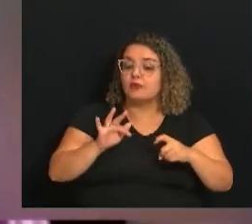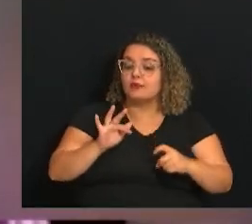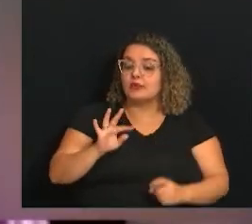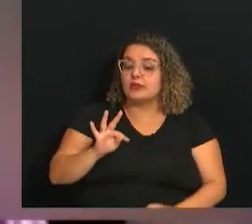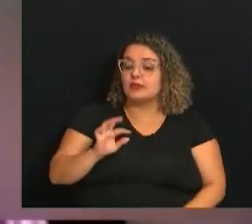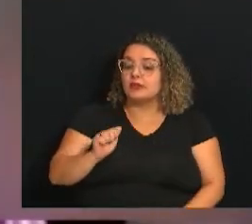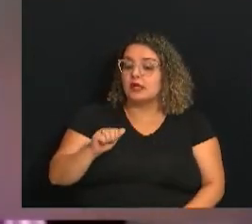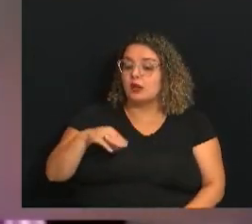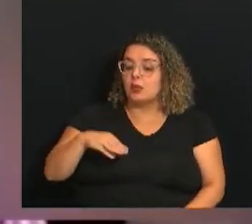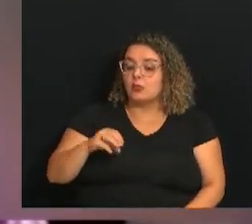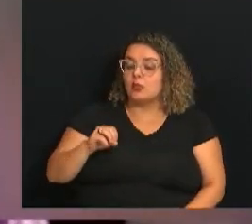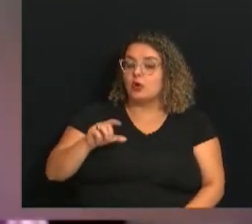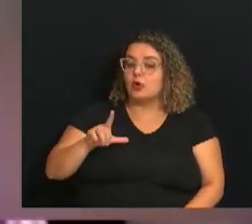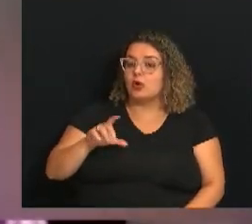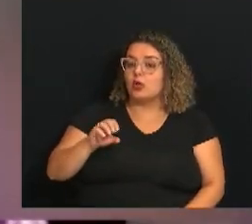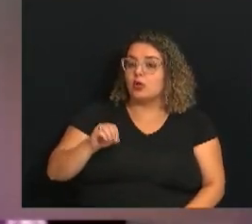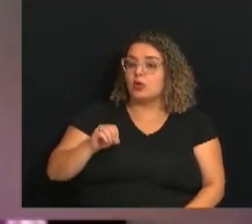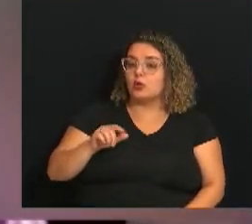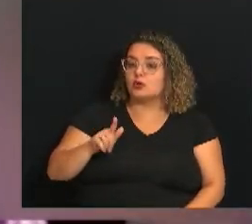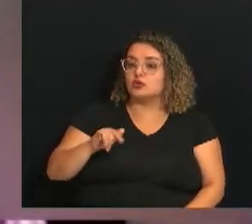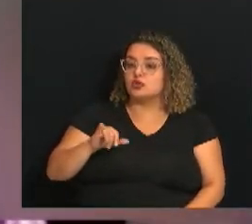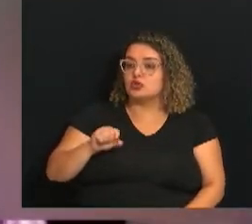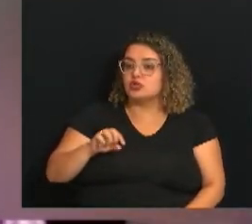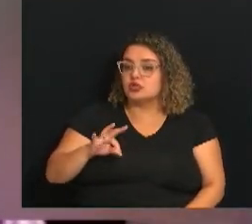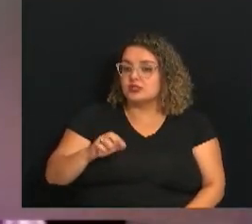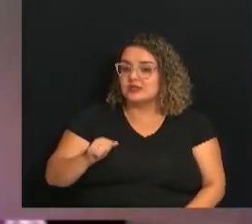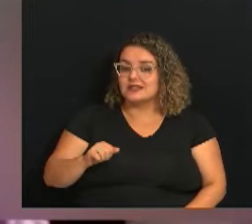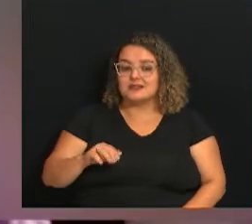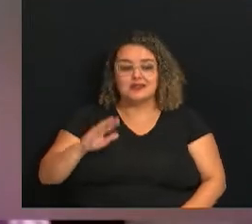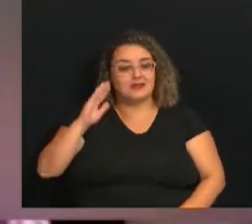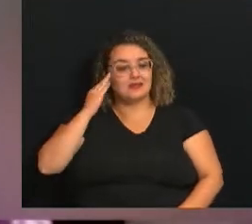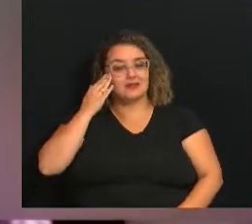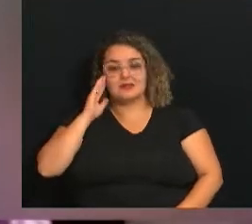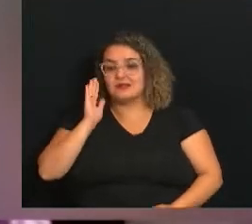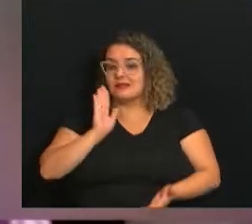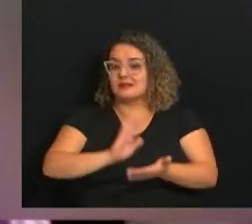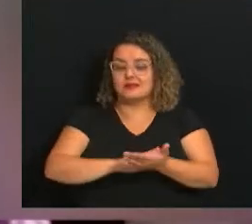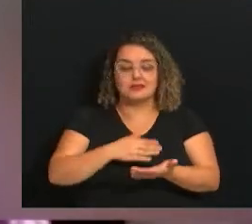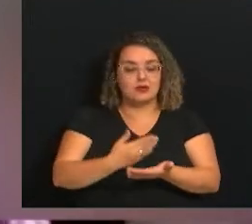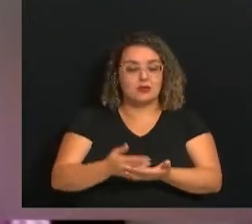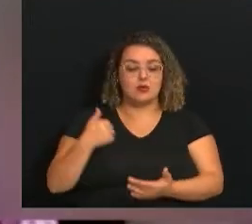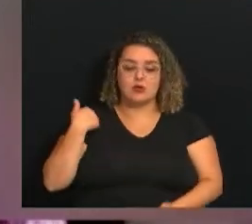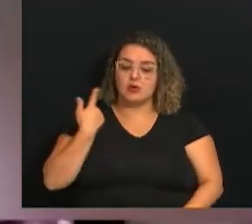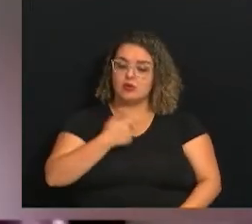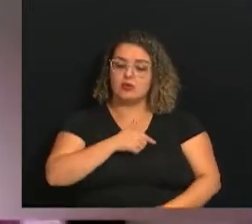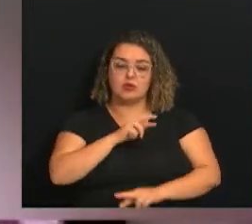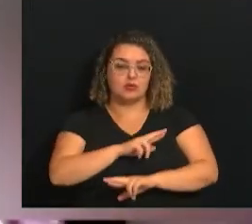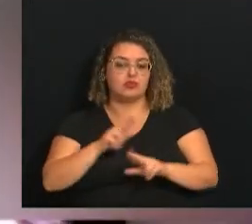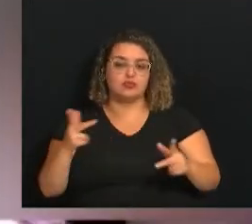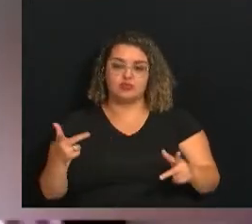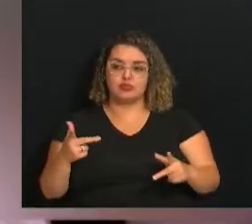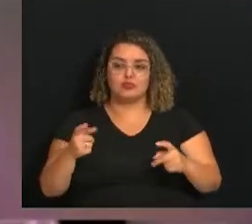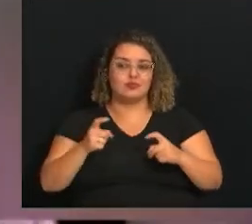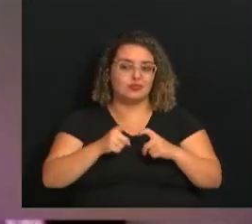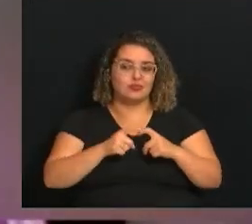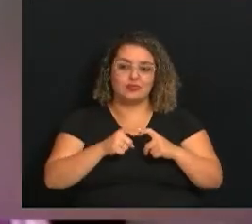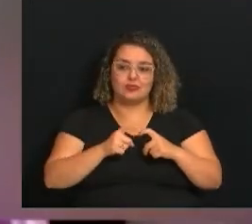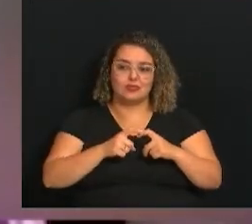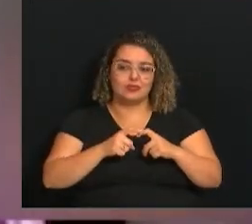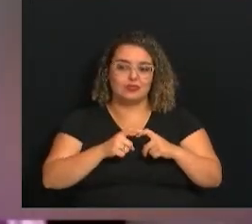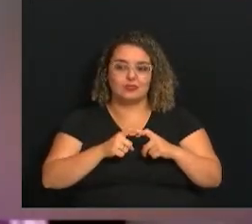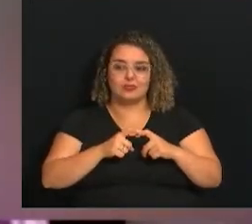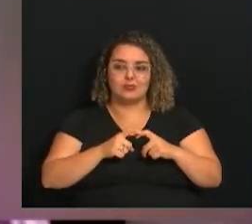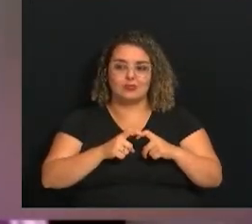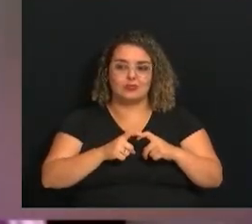da atuação da optometria, né, eu acho que talvez nenhum médico tenha se proposto a ver a grade